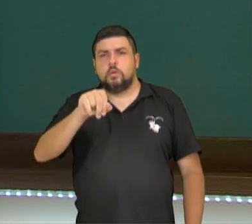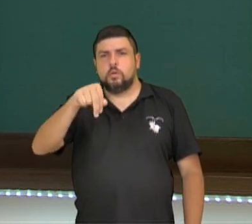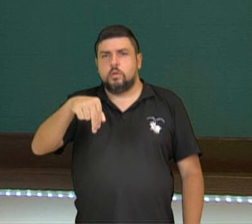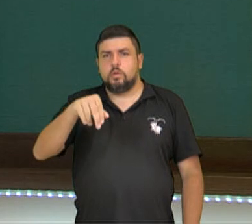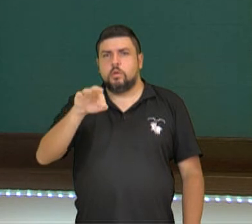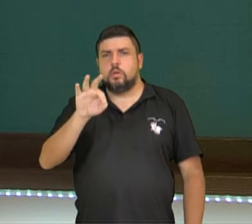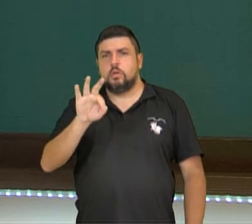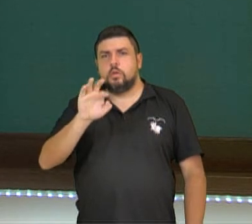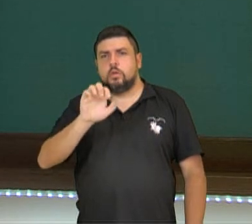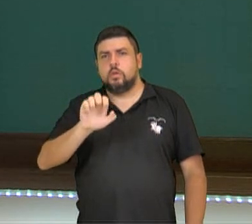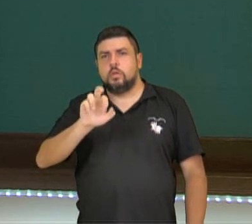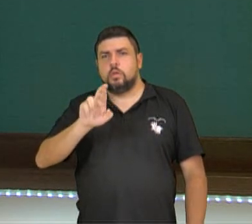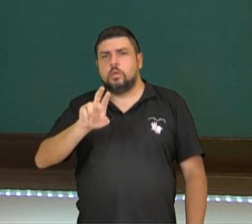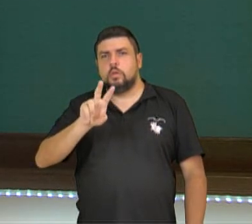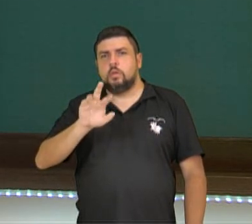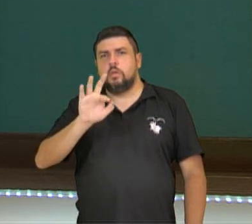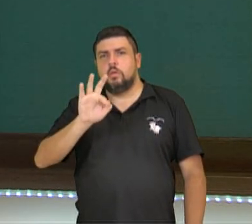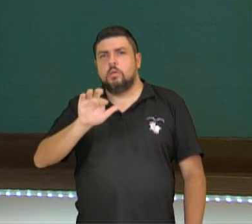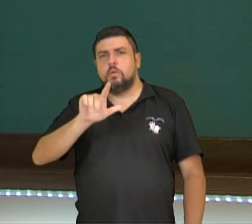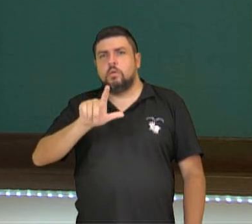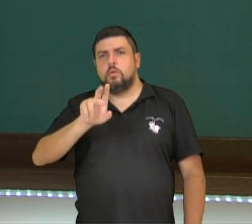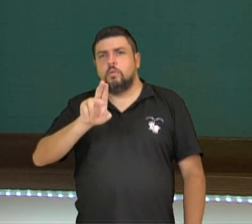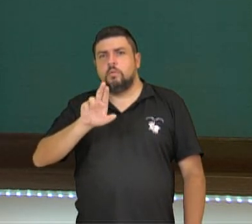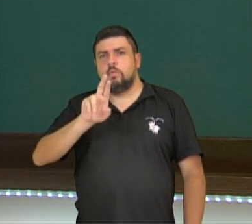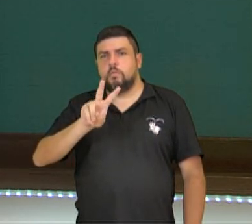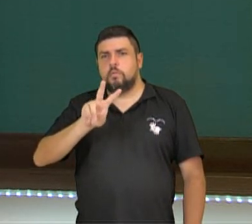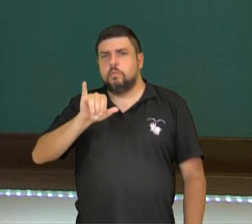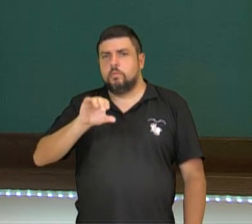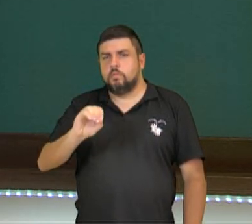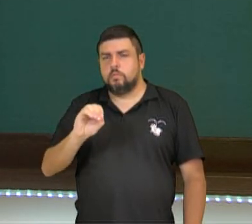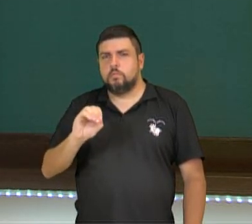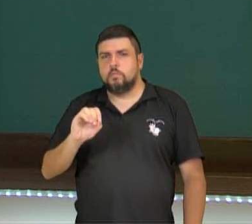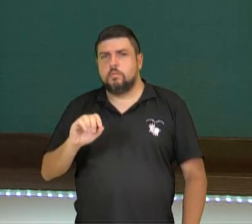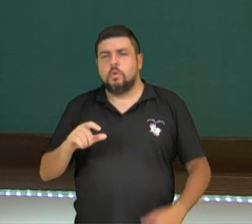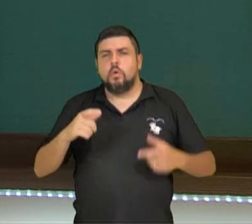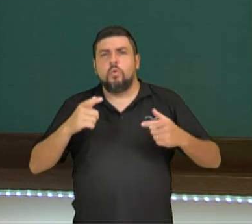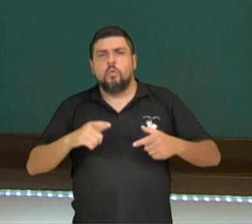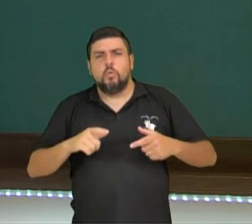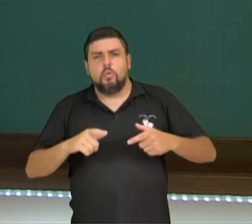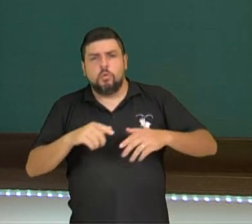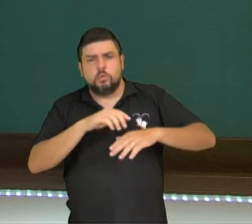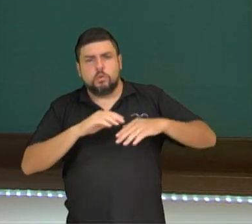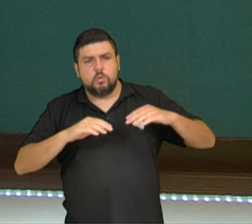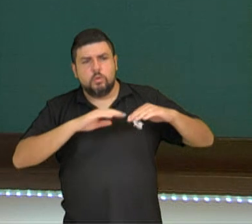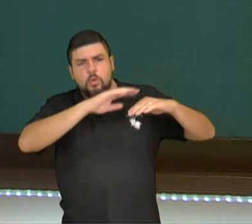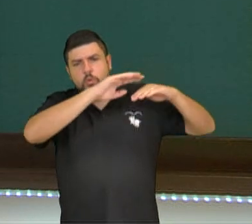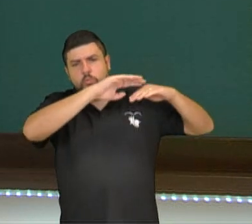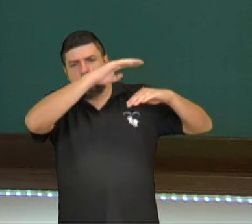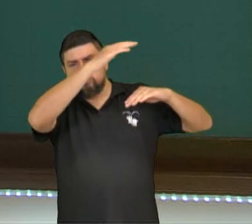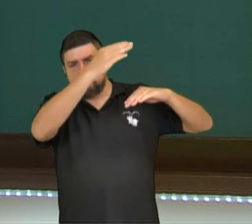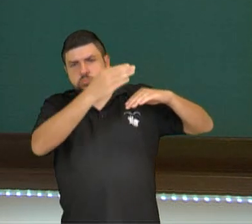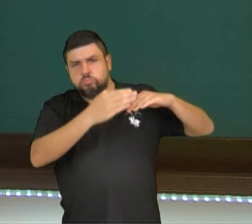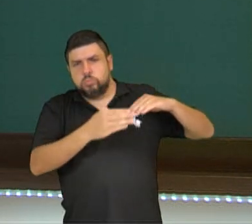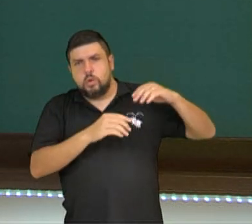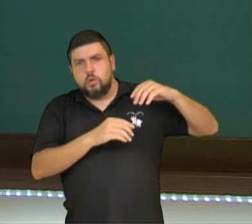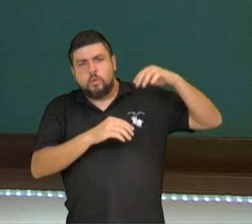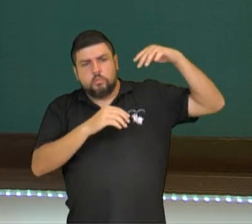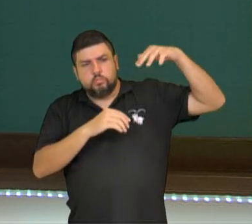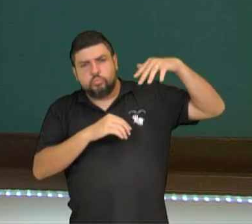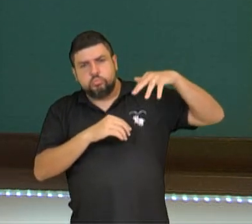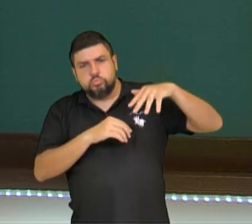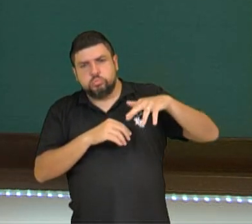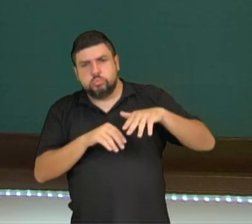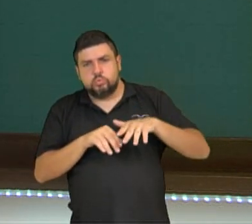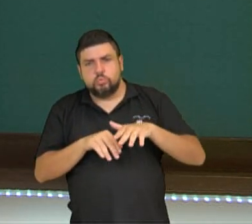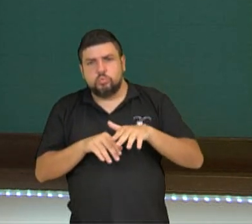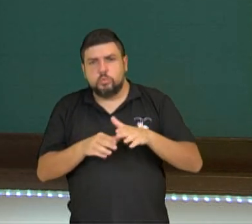onde inicia uma bacia hidrográfica, na parte mais alta, e ela vai terminar no rio principal, ali na foz do rio